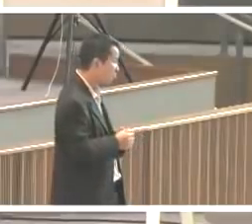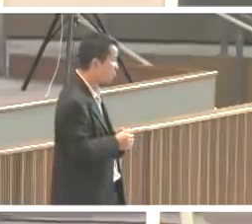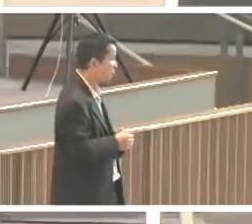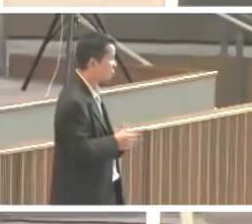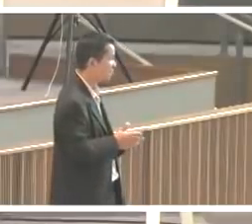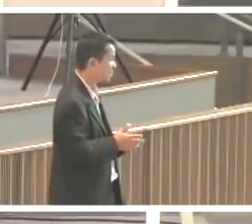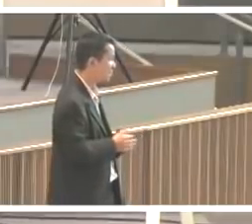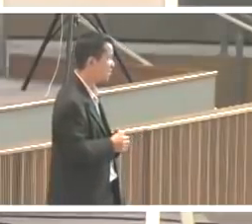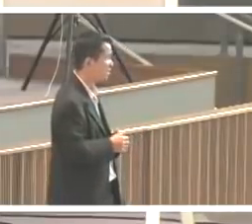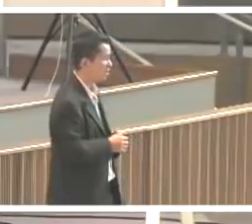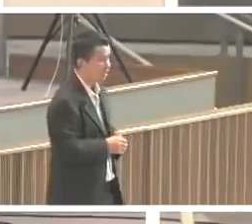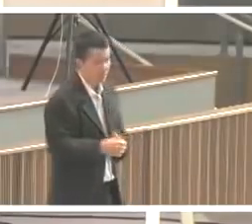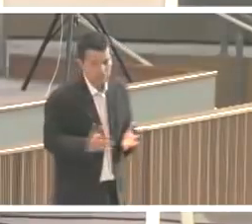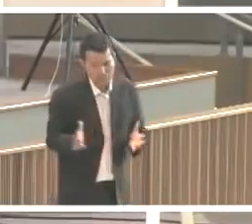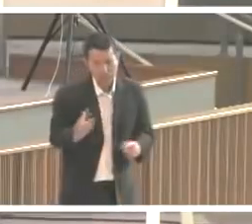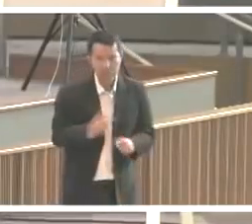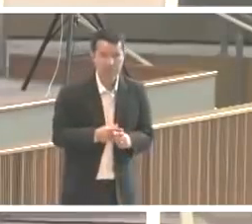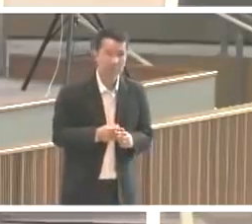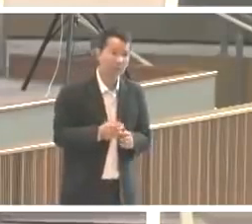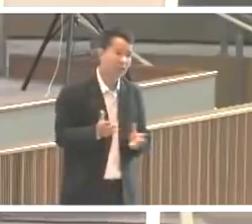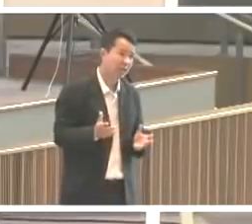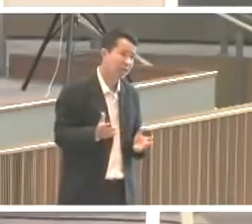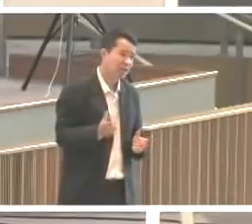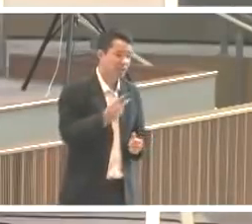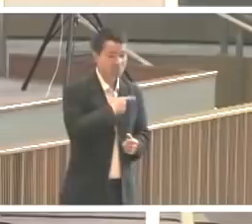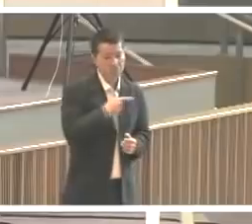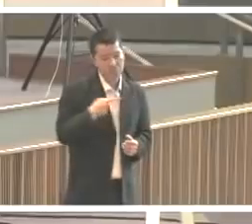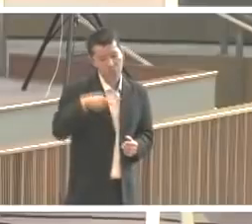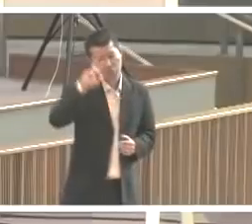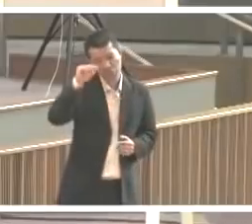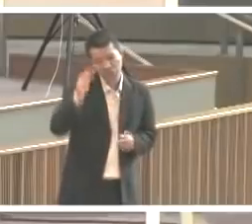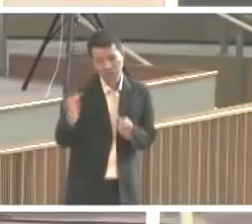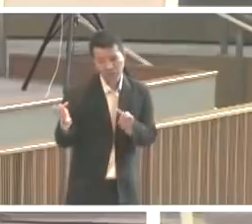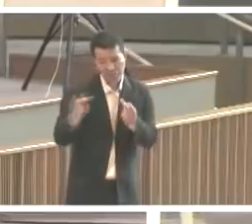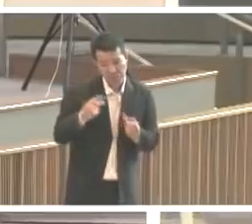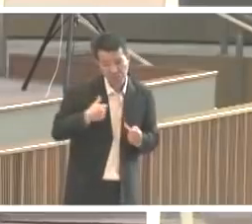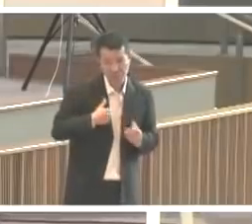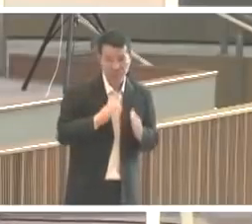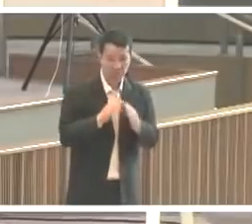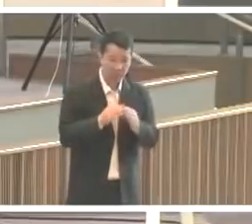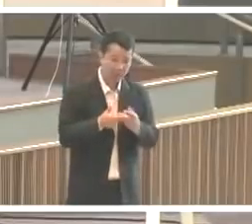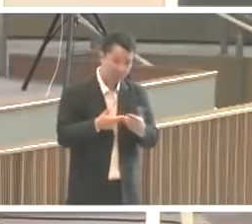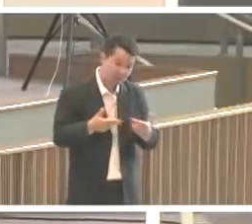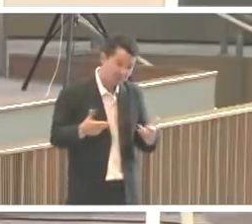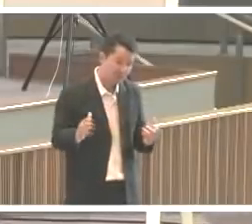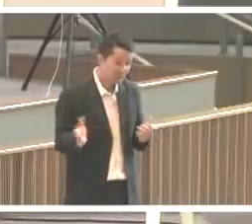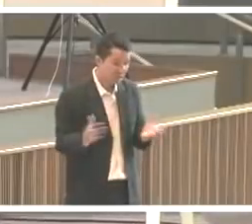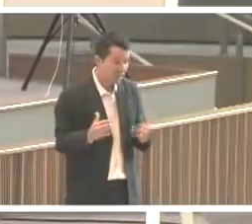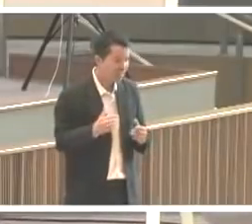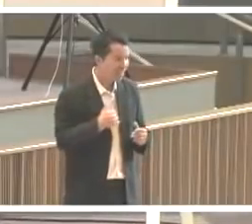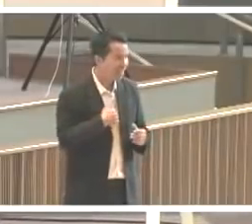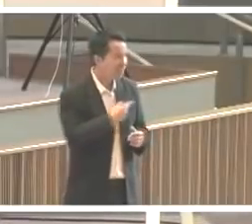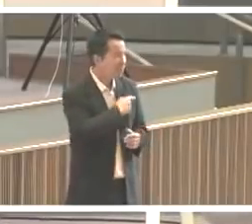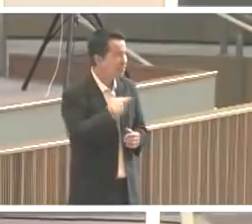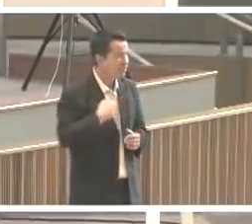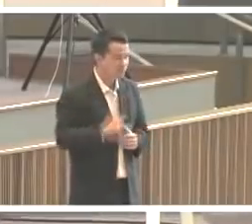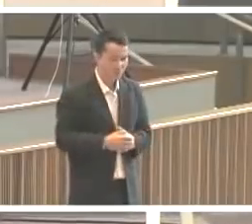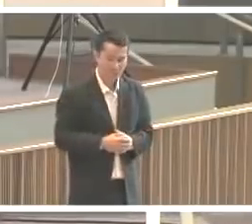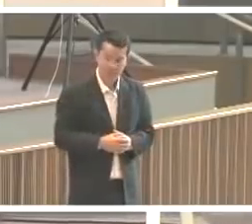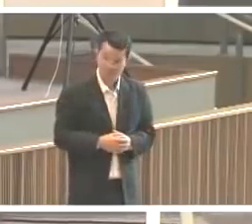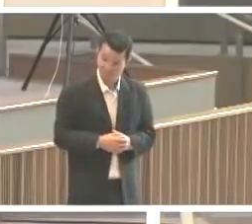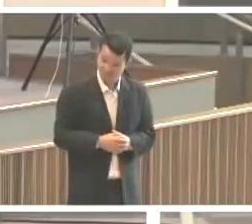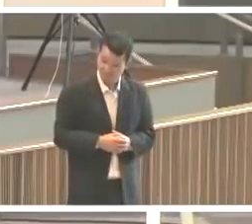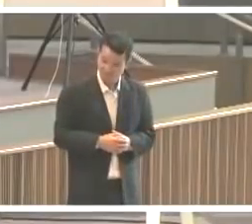Ninguém me visitava naquela igreja, ninguém foi lá na minha casa, tal. E daquele jeitinho do Russell Shedd, ele disse assim: